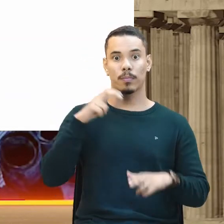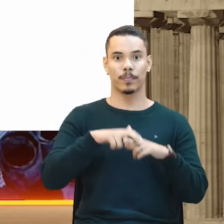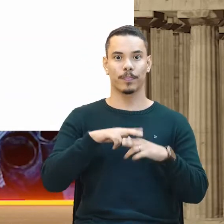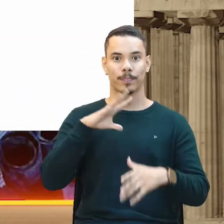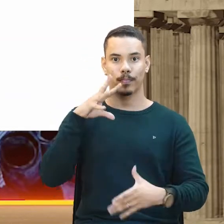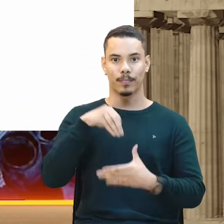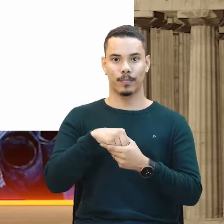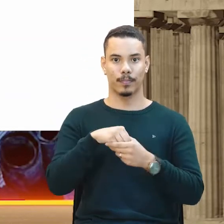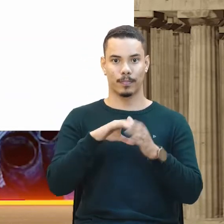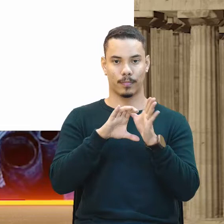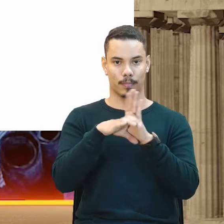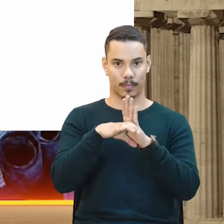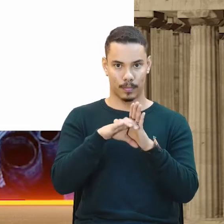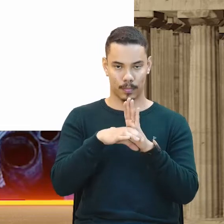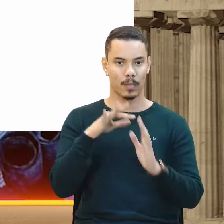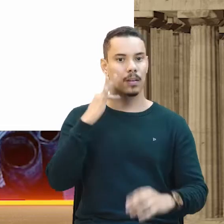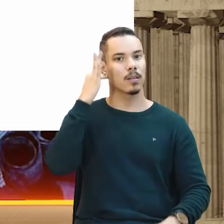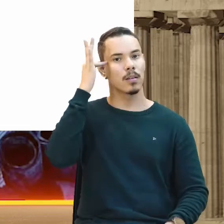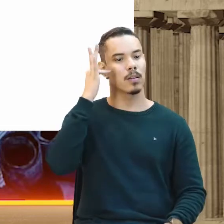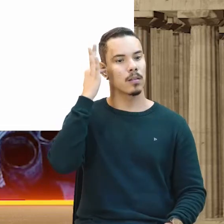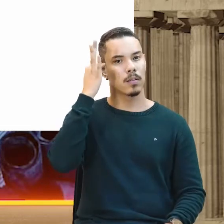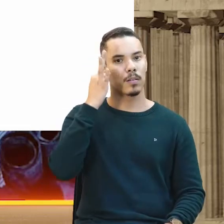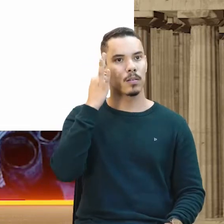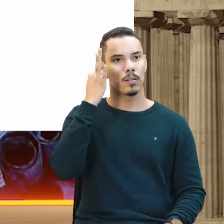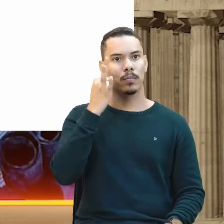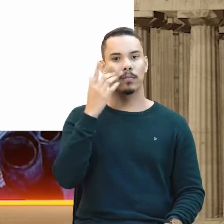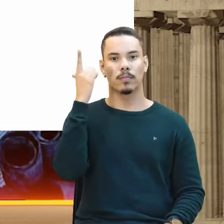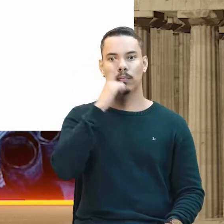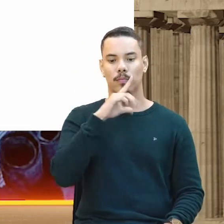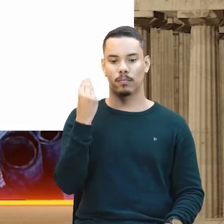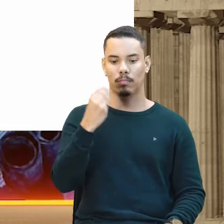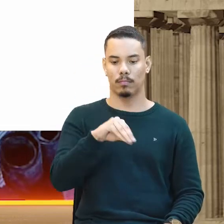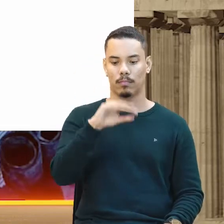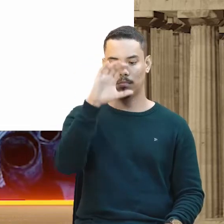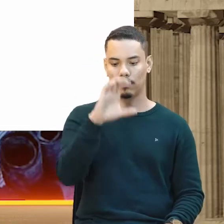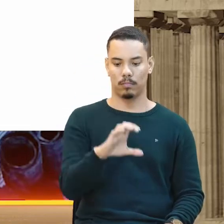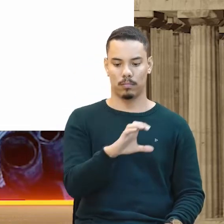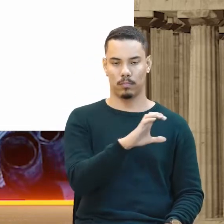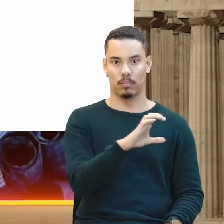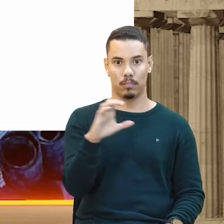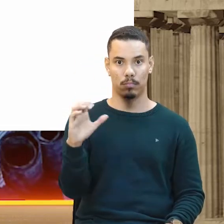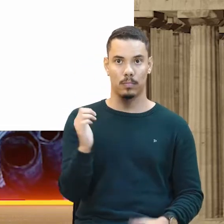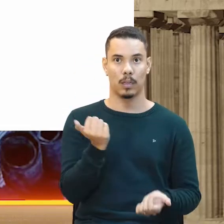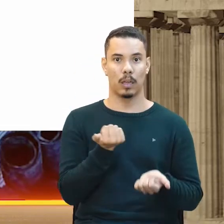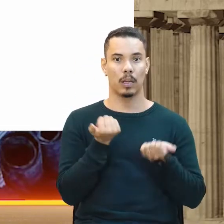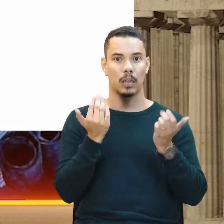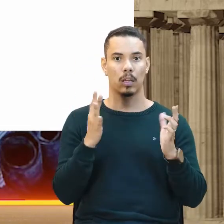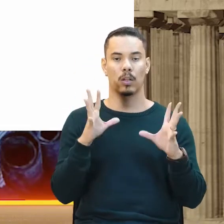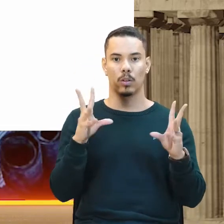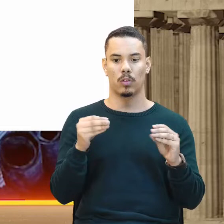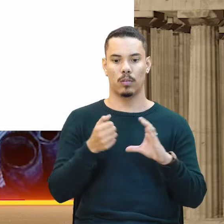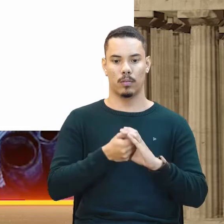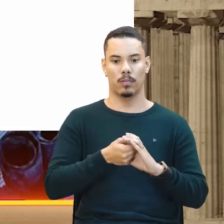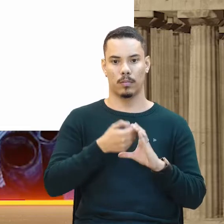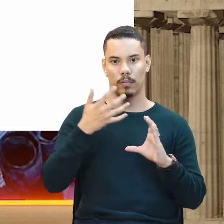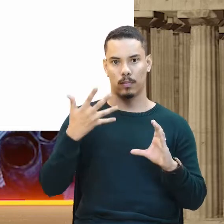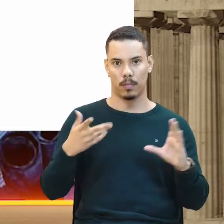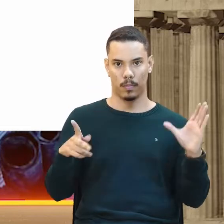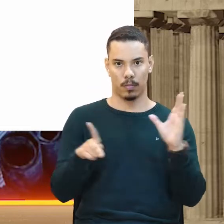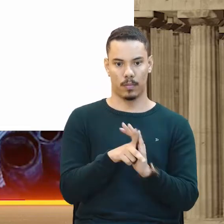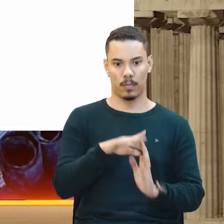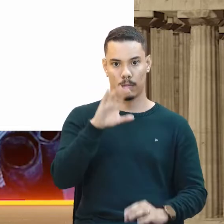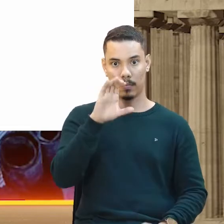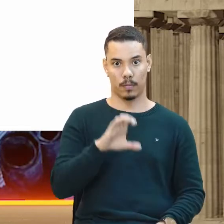conceito, a filosofia ela foi cristianizada, foi dada a ela toda uma característica cristã e que,